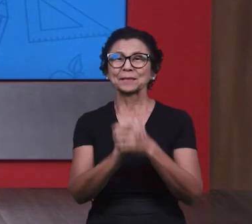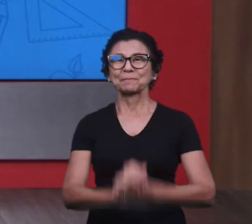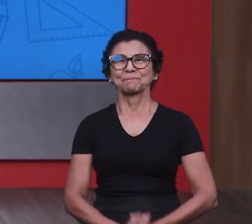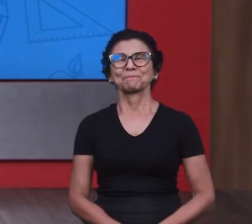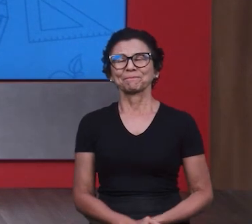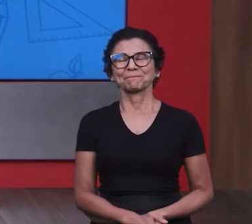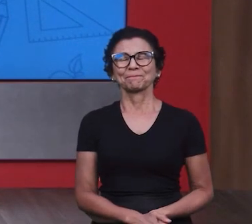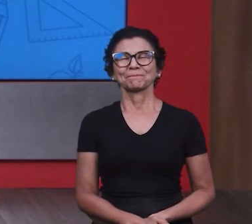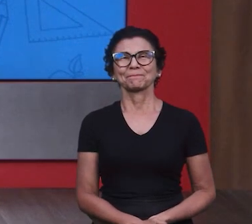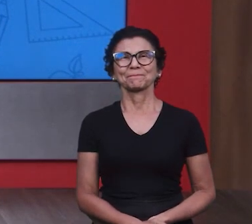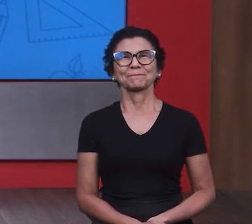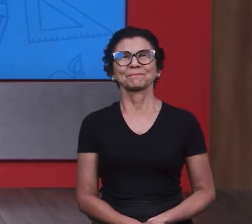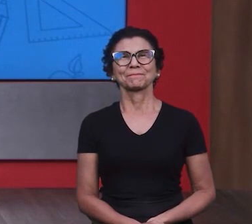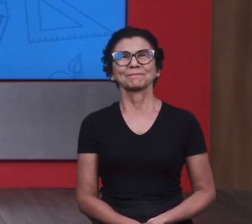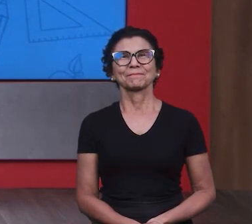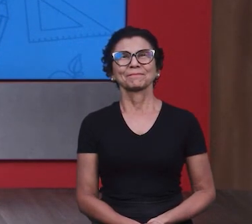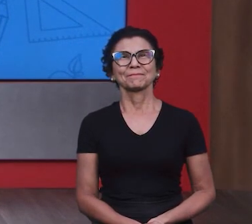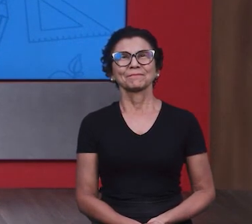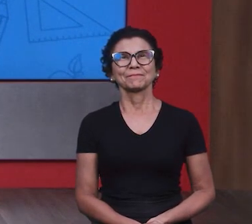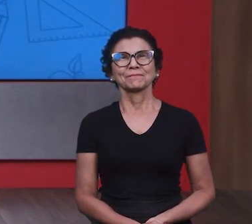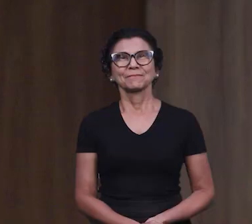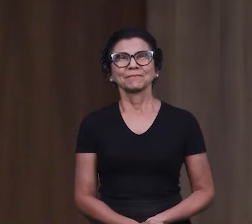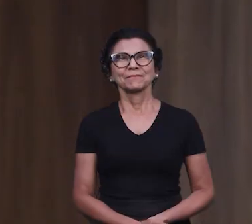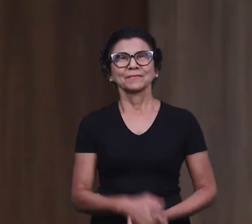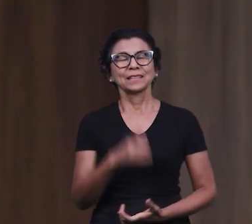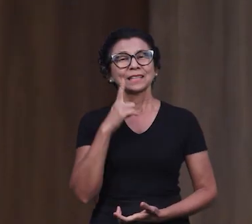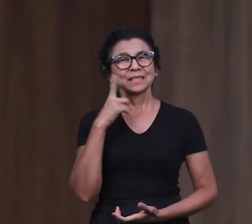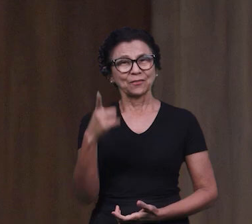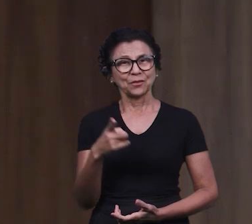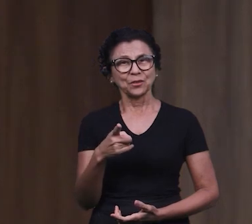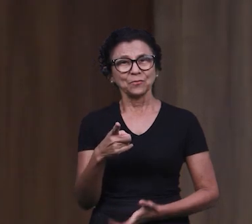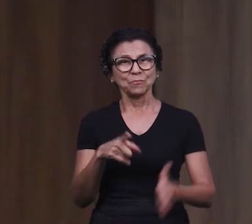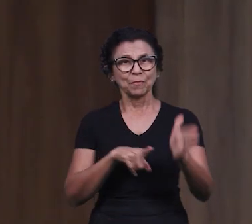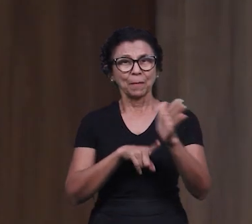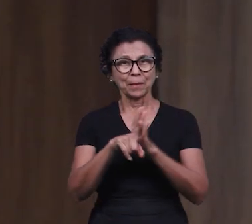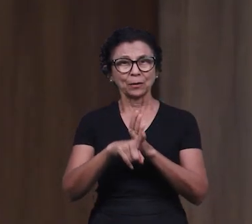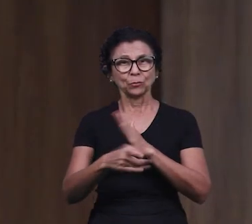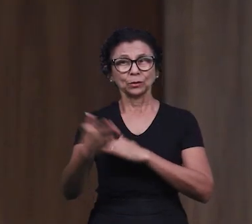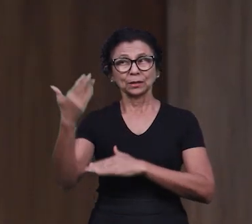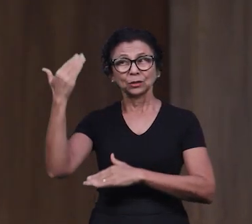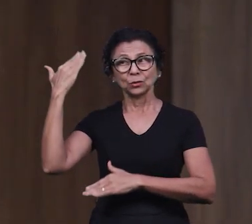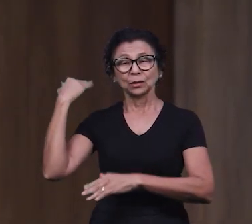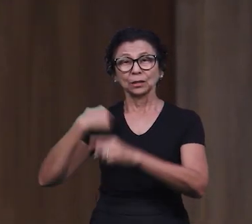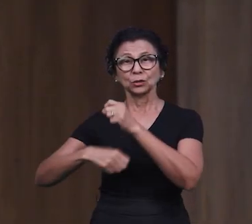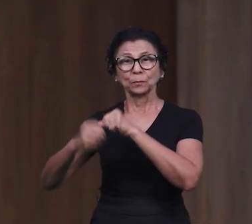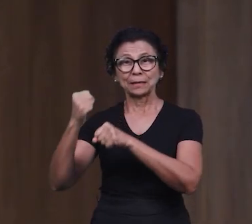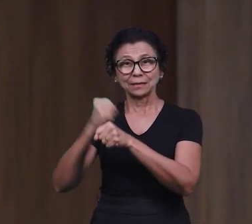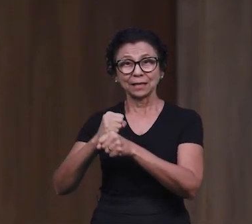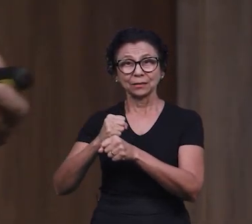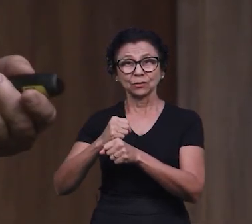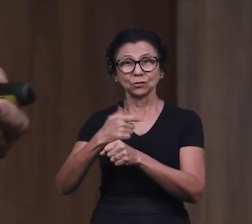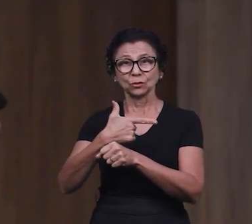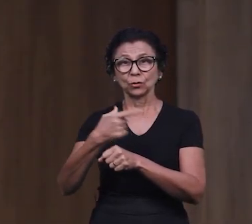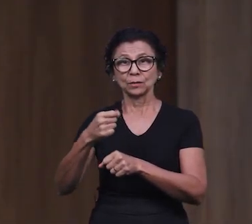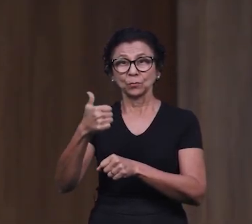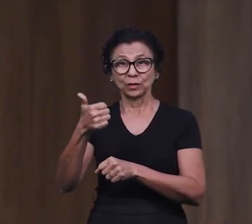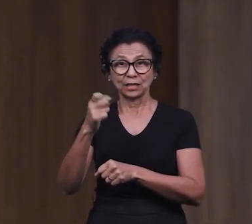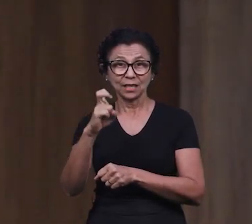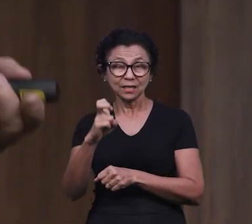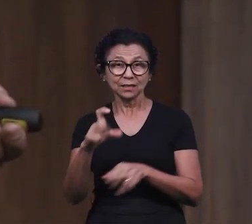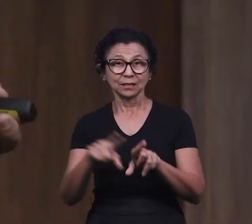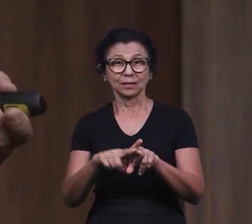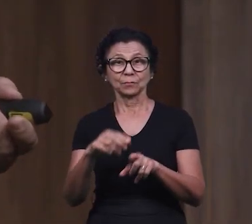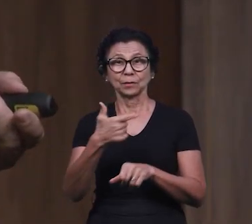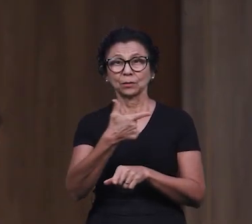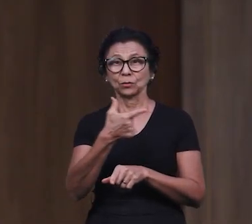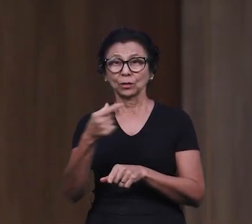Vocês viram que caiu uma questão de 2015, caiu uma questão de 2016, que são questões